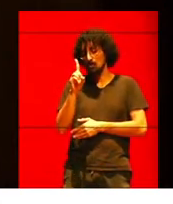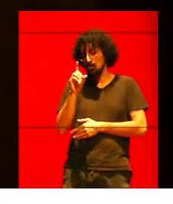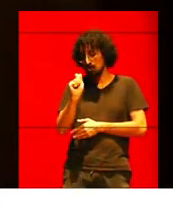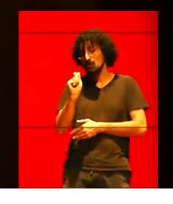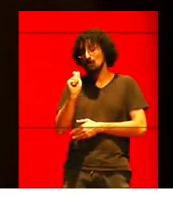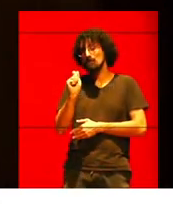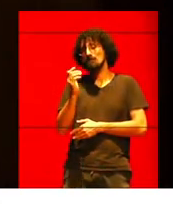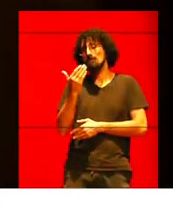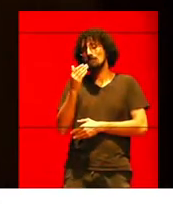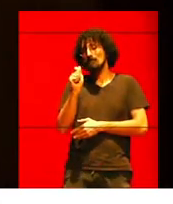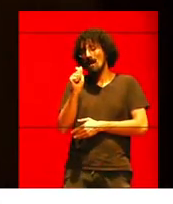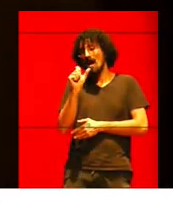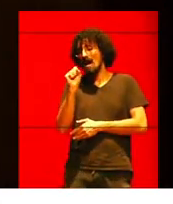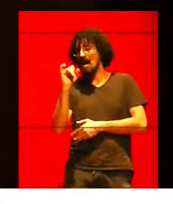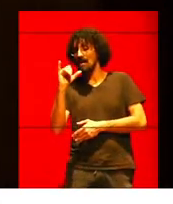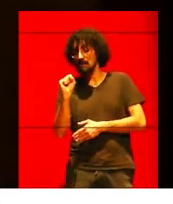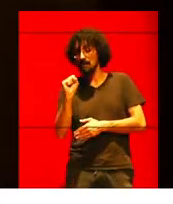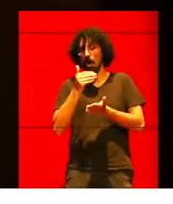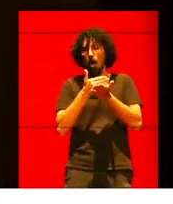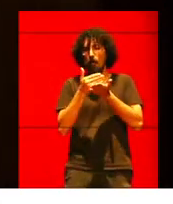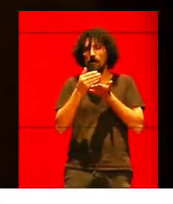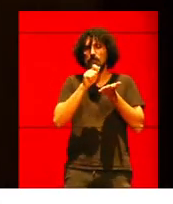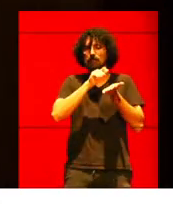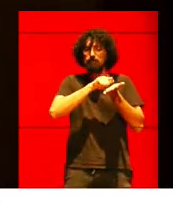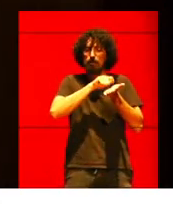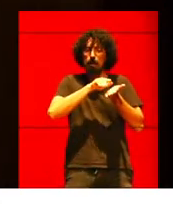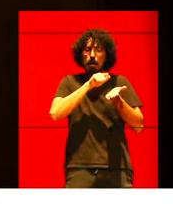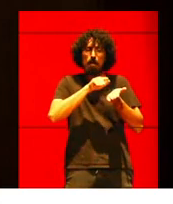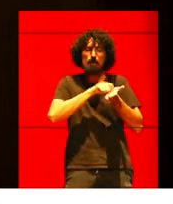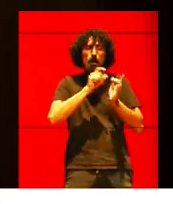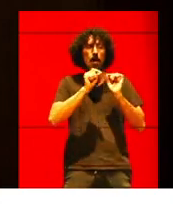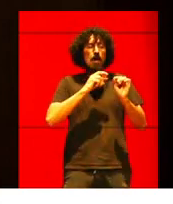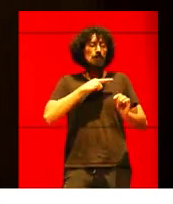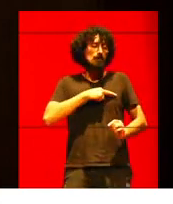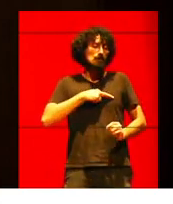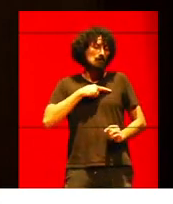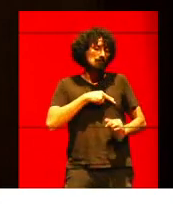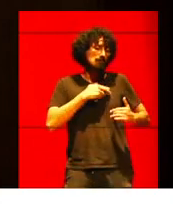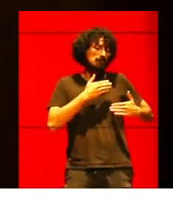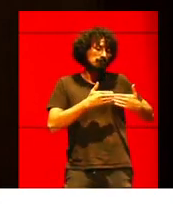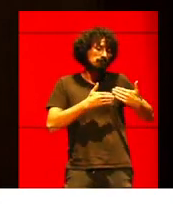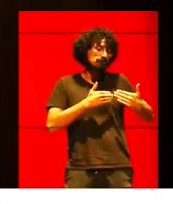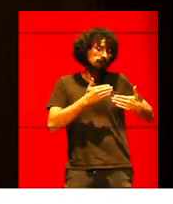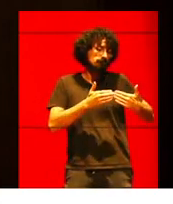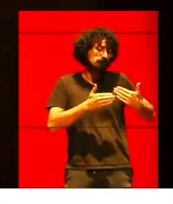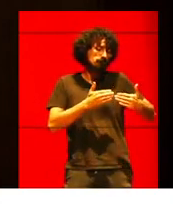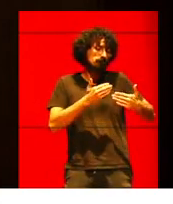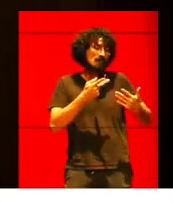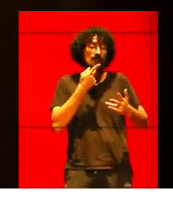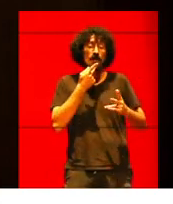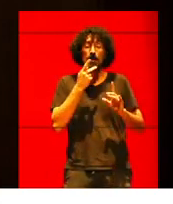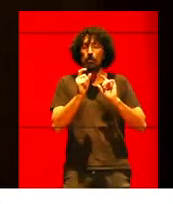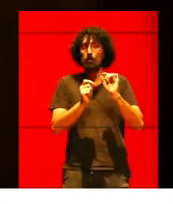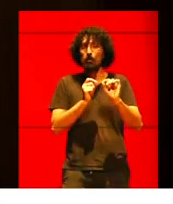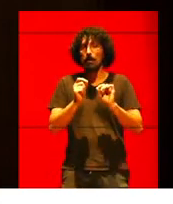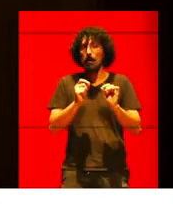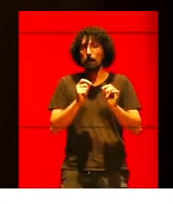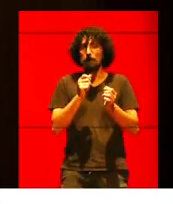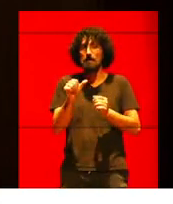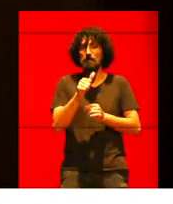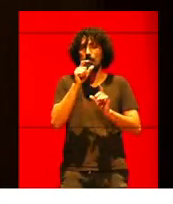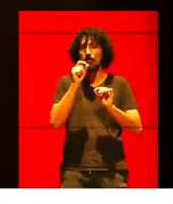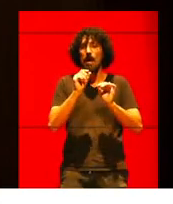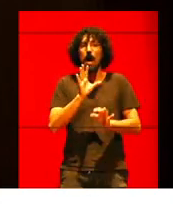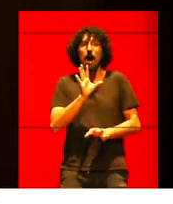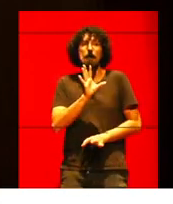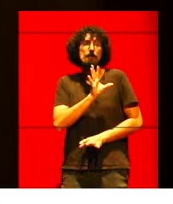é. Né? Aquela pessoa que não sabe ser romântica. Dá essa flor aí. Pega essa flor. É pra ti, toma. Pronto.